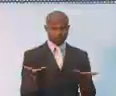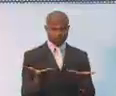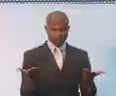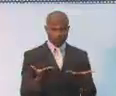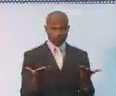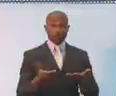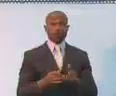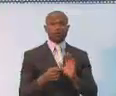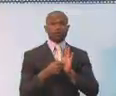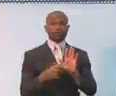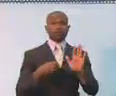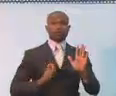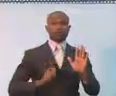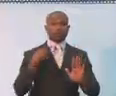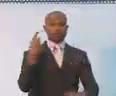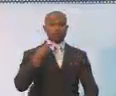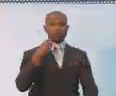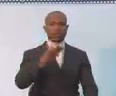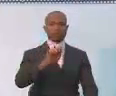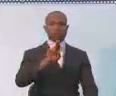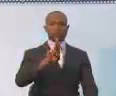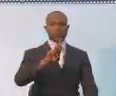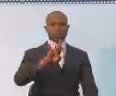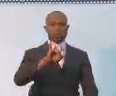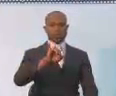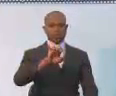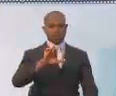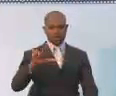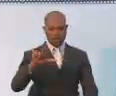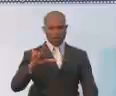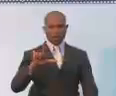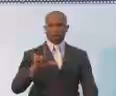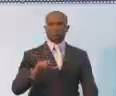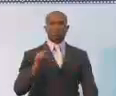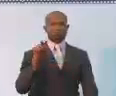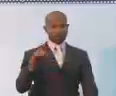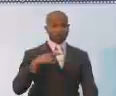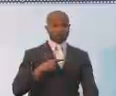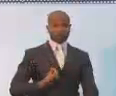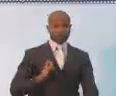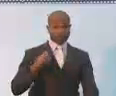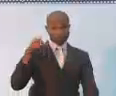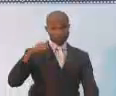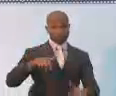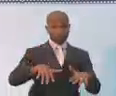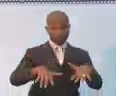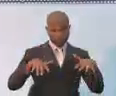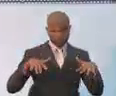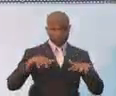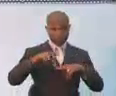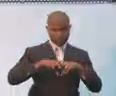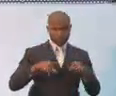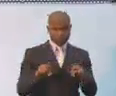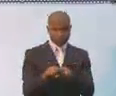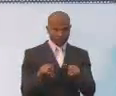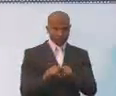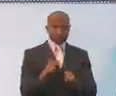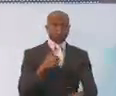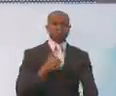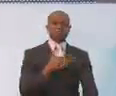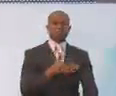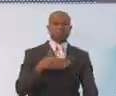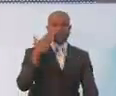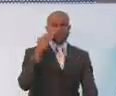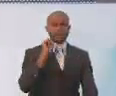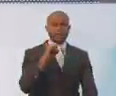consignar a presença do vereador Auriel Brito. O vereador Auriel Brito se encontra presente no plenário e gostaria de saber